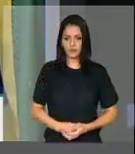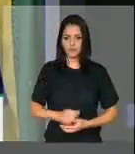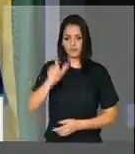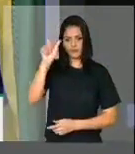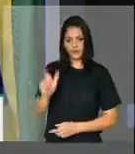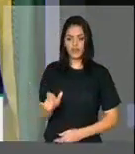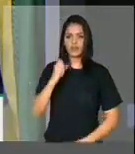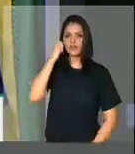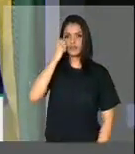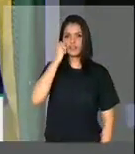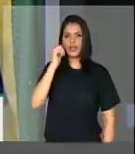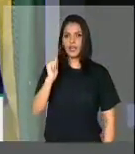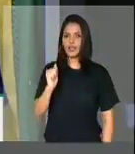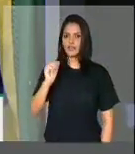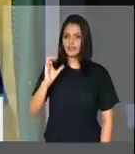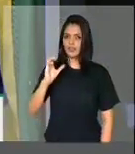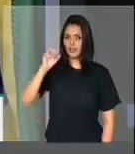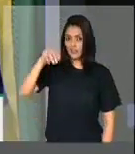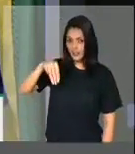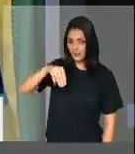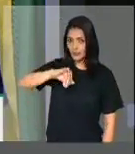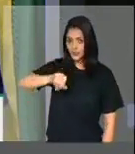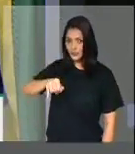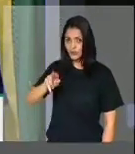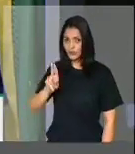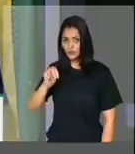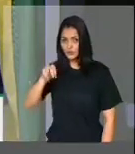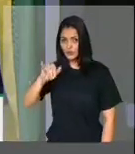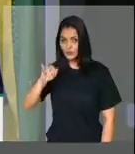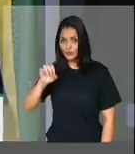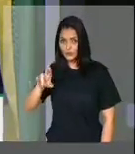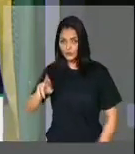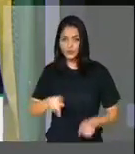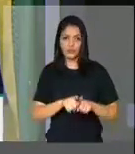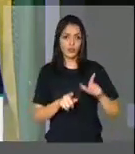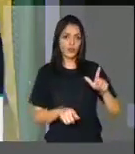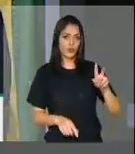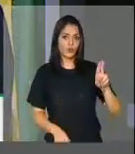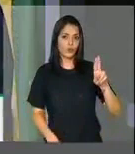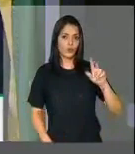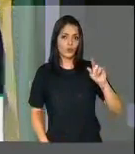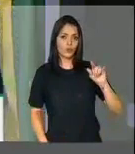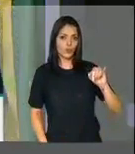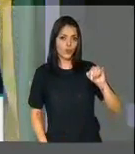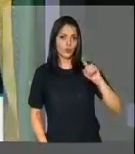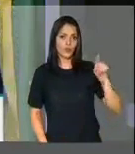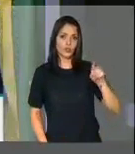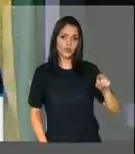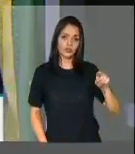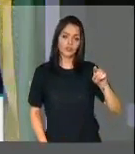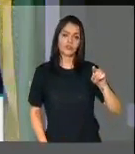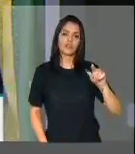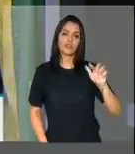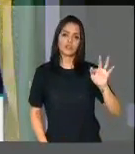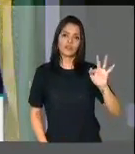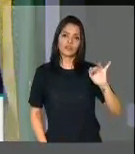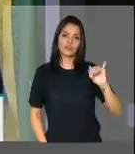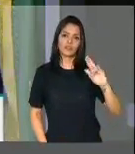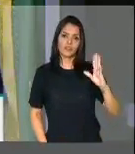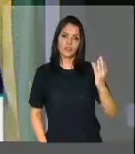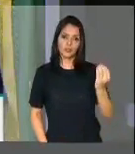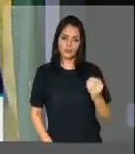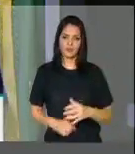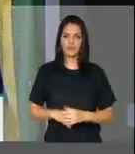senador ACM Júnior e Luiz Eduardo Magalhães Filho, as pessoas de quem